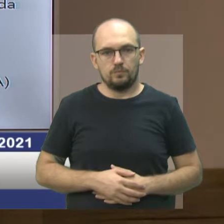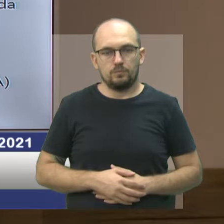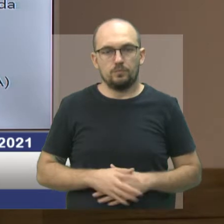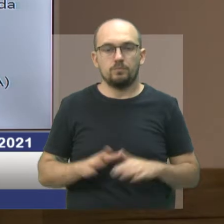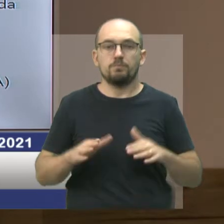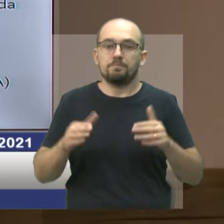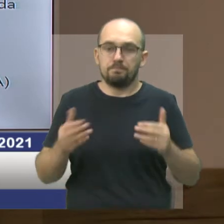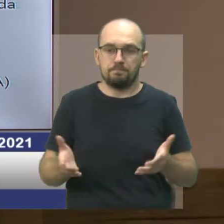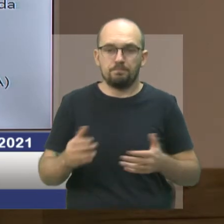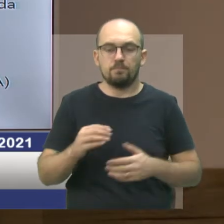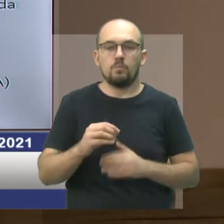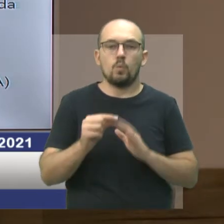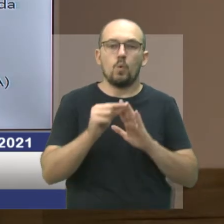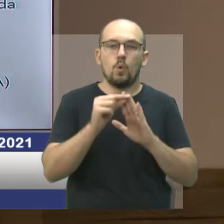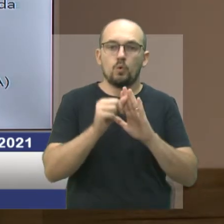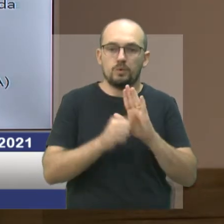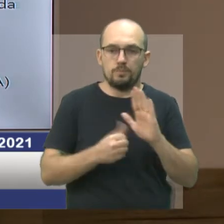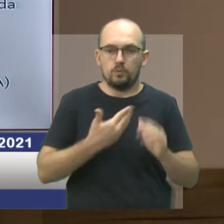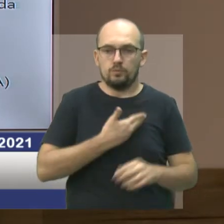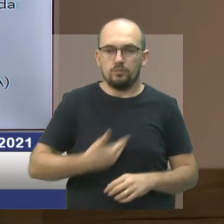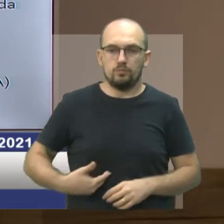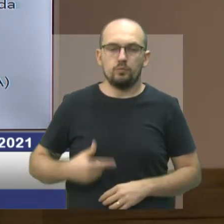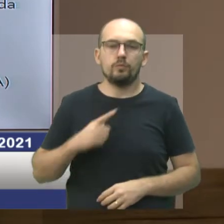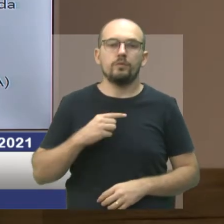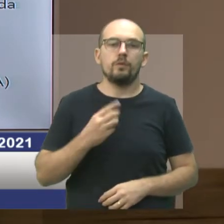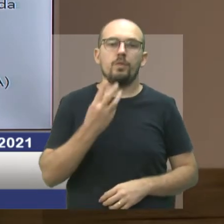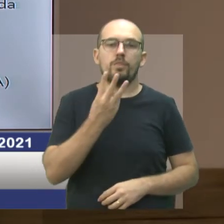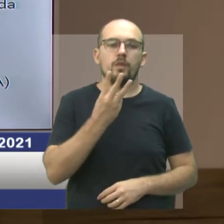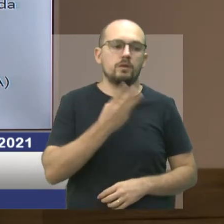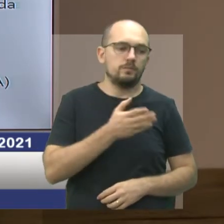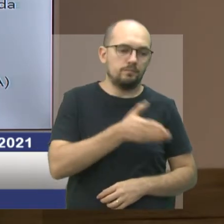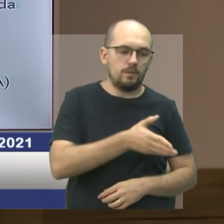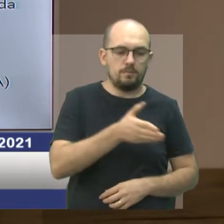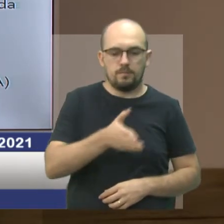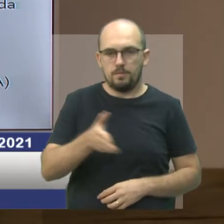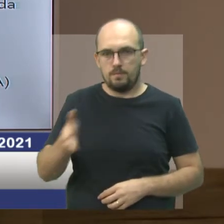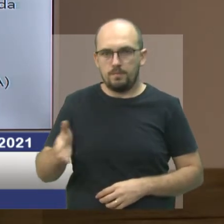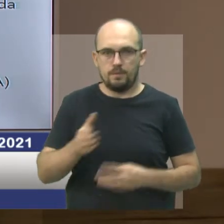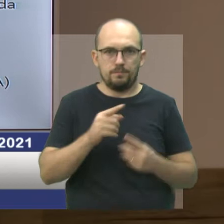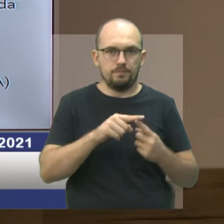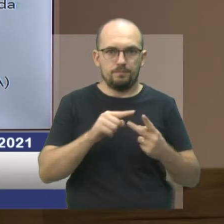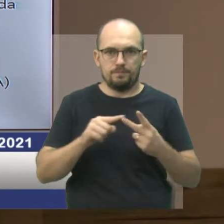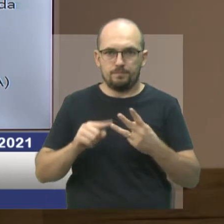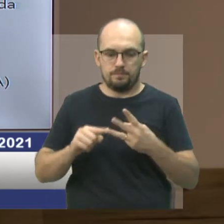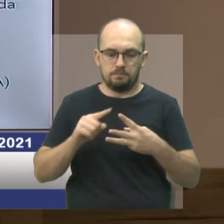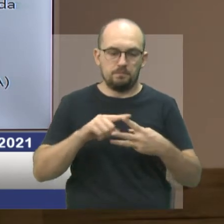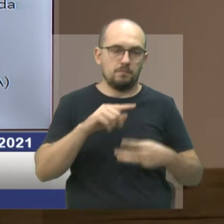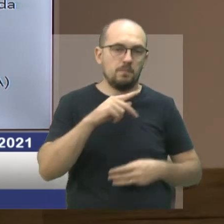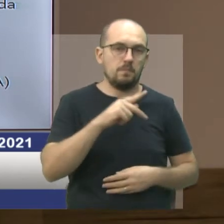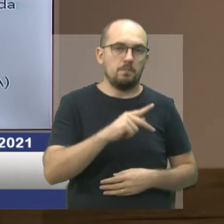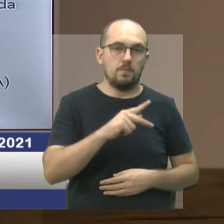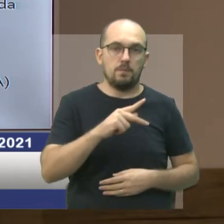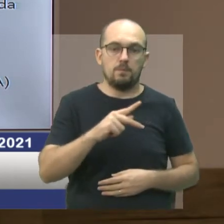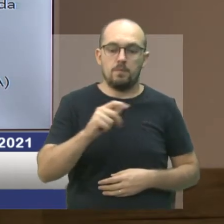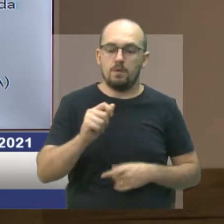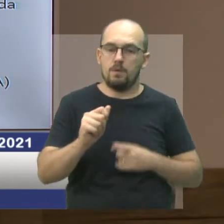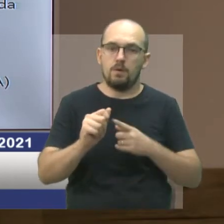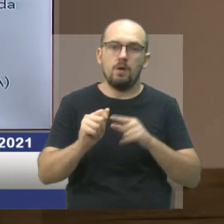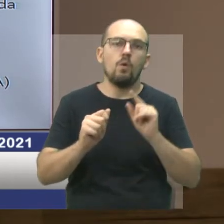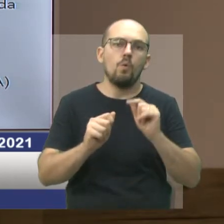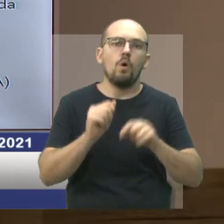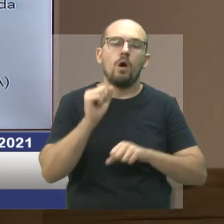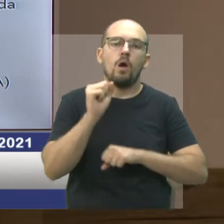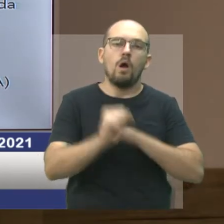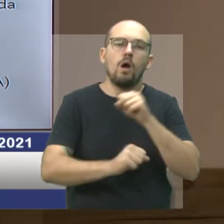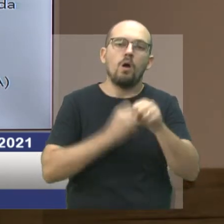Então, o orçamento público ele é dividido em 3 peças de planejamento. O PPA, que é o Plano Plurianual,